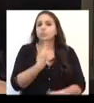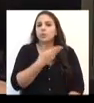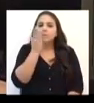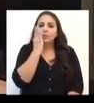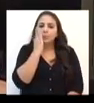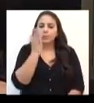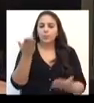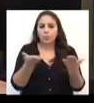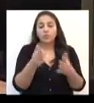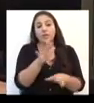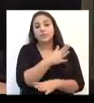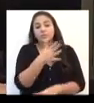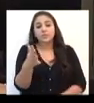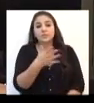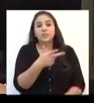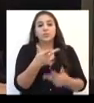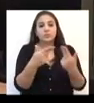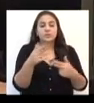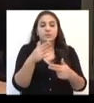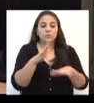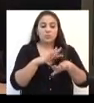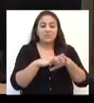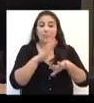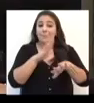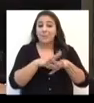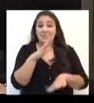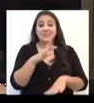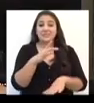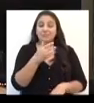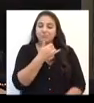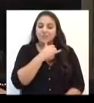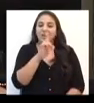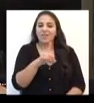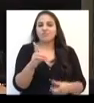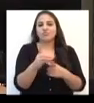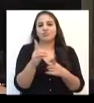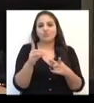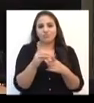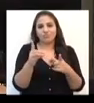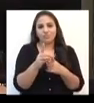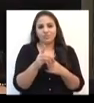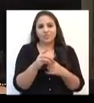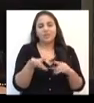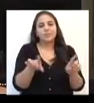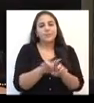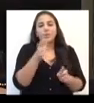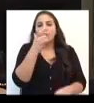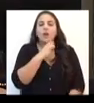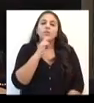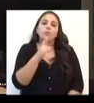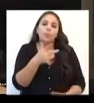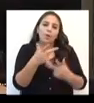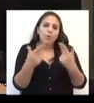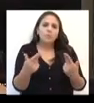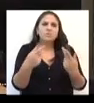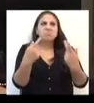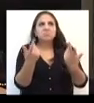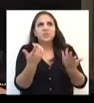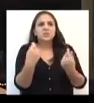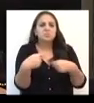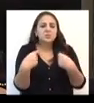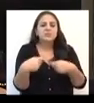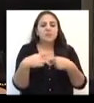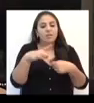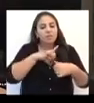que uma das doenças mais tristes que tem nesse país é o diabetes, né? Então é uma coisa assim que causa